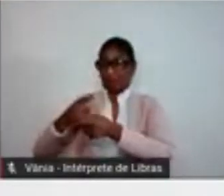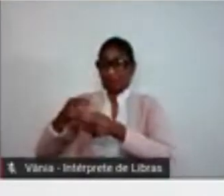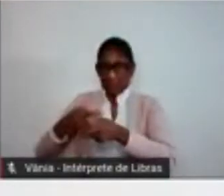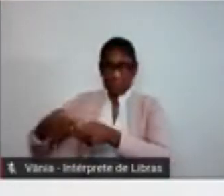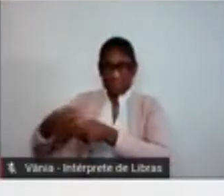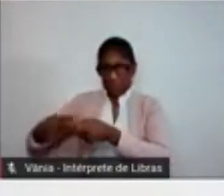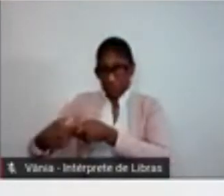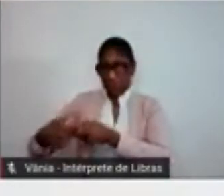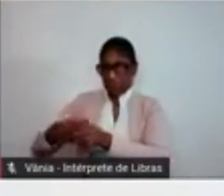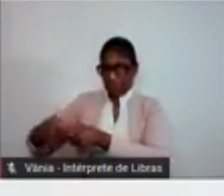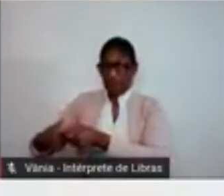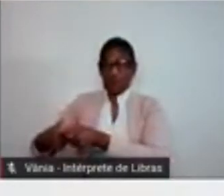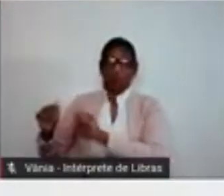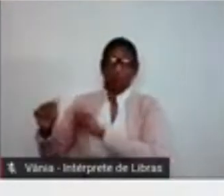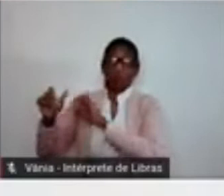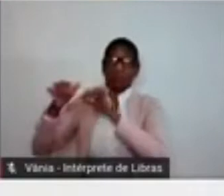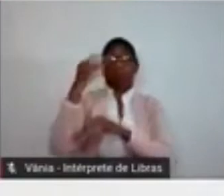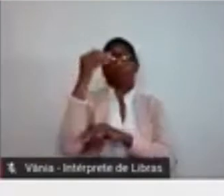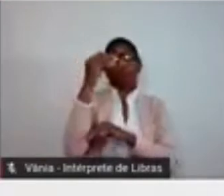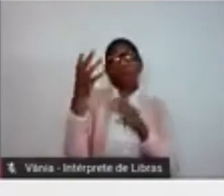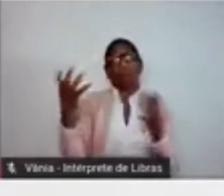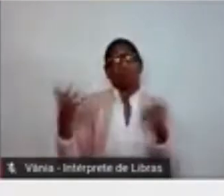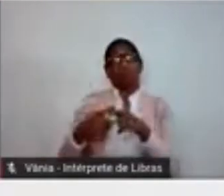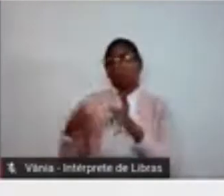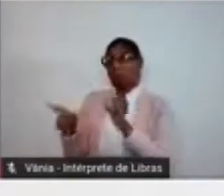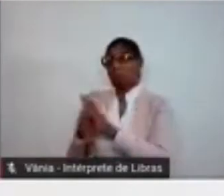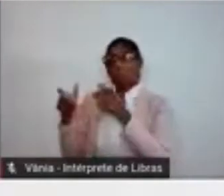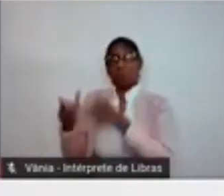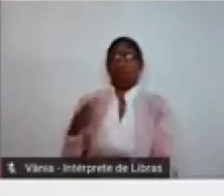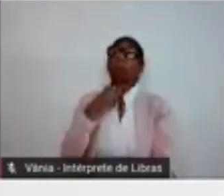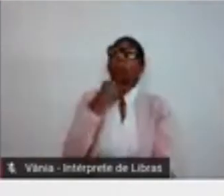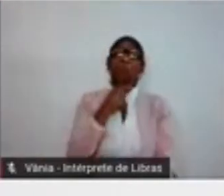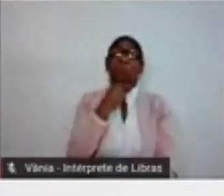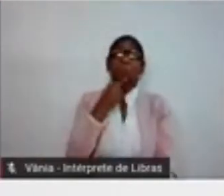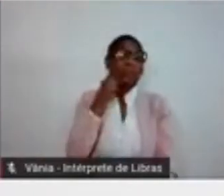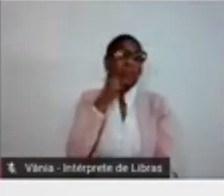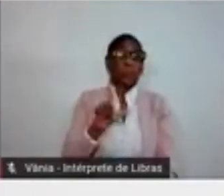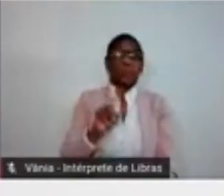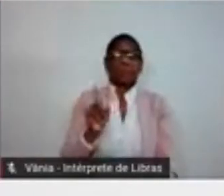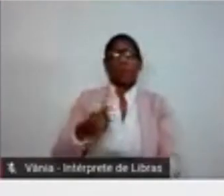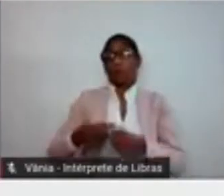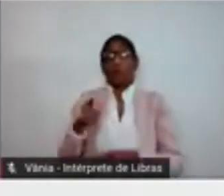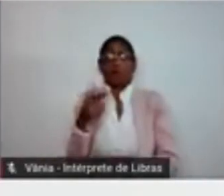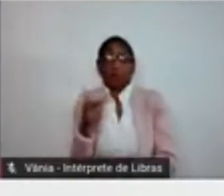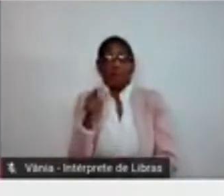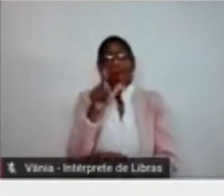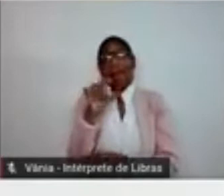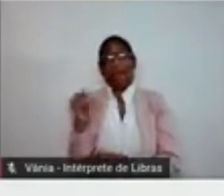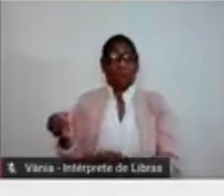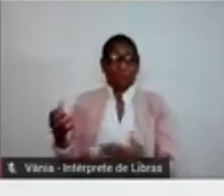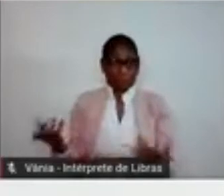próximas semanas, a região terá dificuldade de absorver toda a demanda que haverá de leitos de UTI. Por isso,